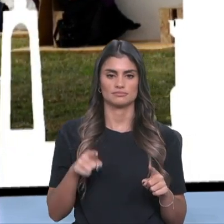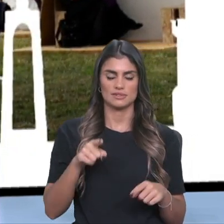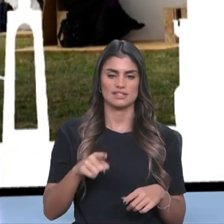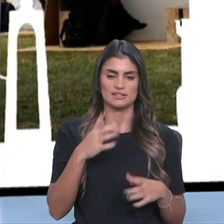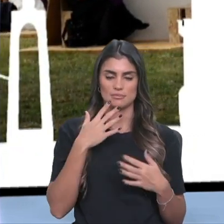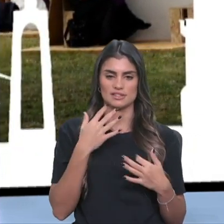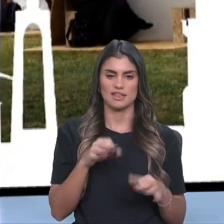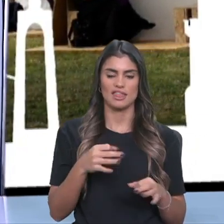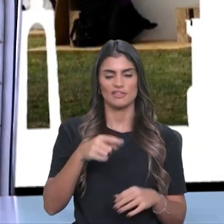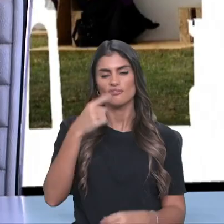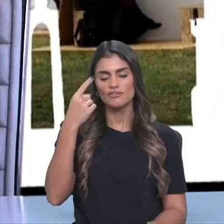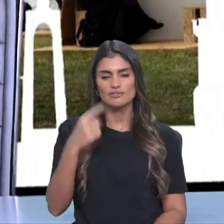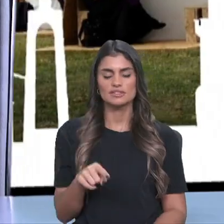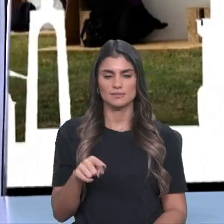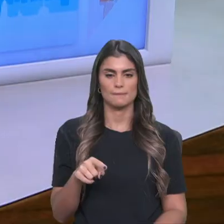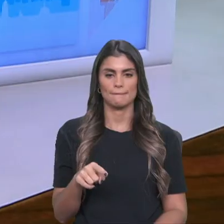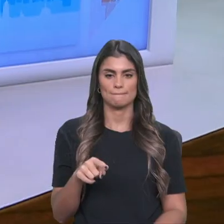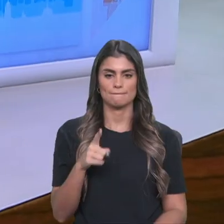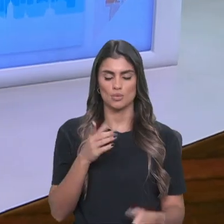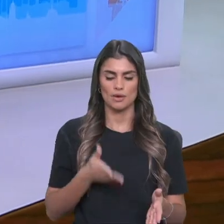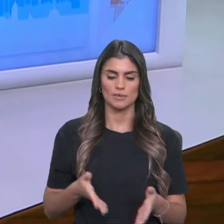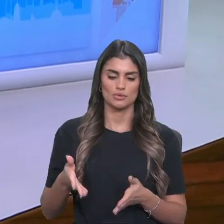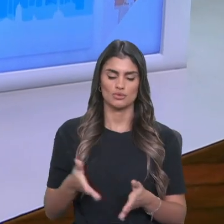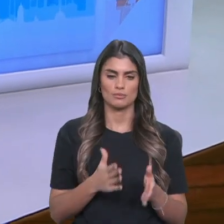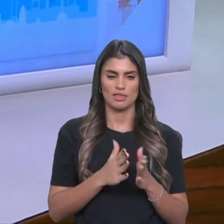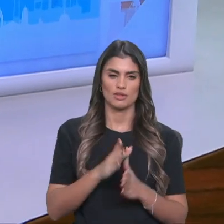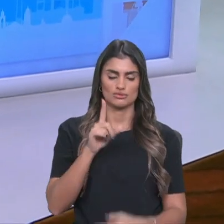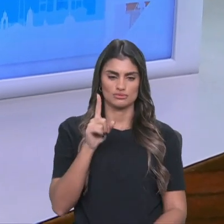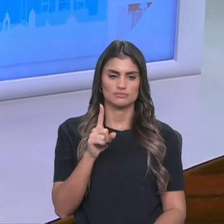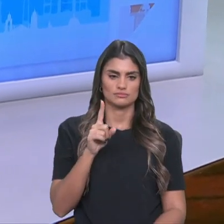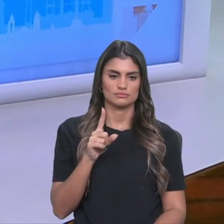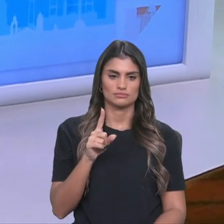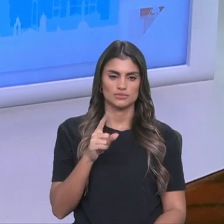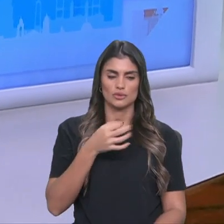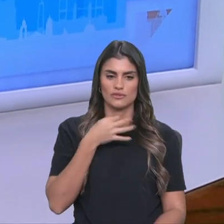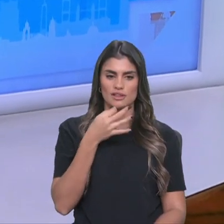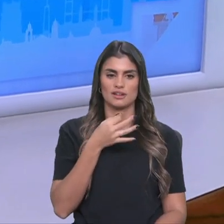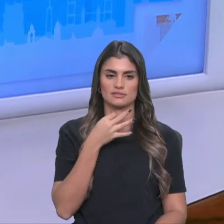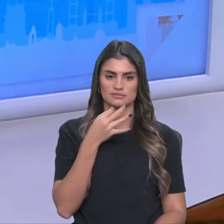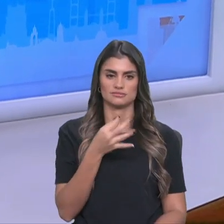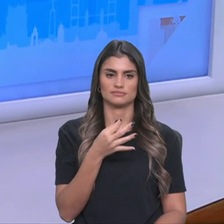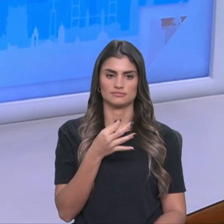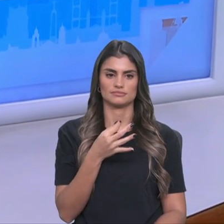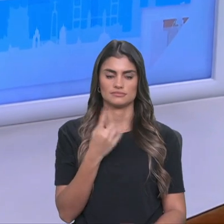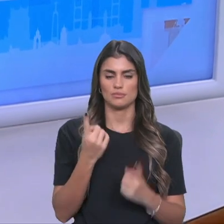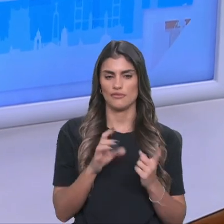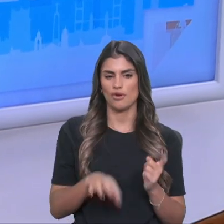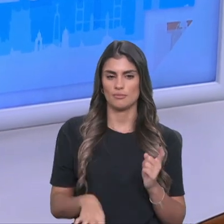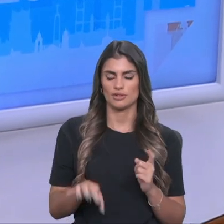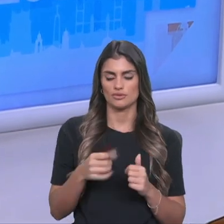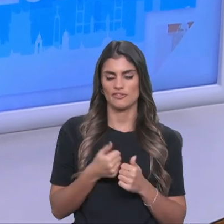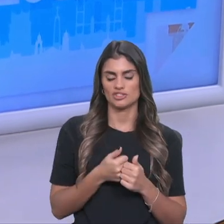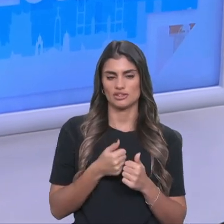humildade. É difícil fazer este caminho para Deus, e estou-me a referir precisamente àqueles que, de alguma forma, andam